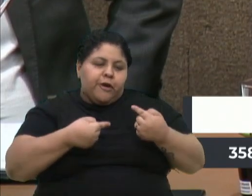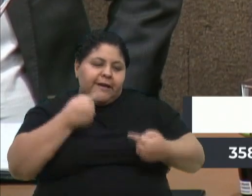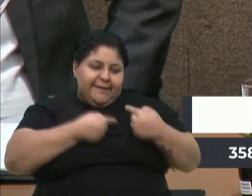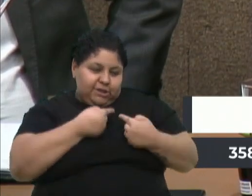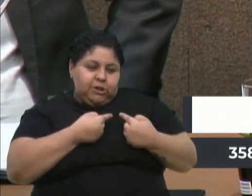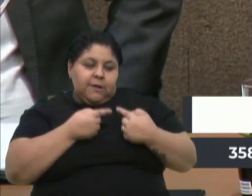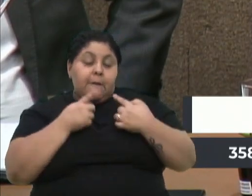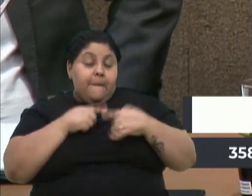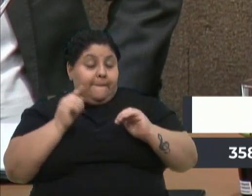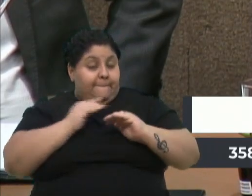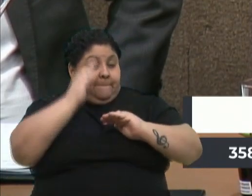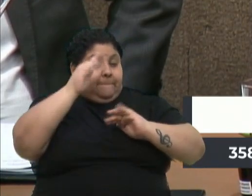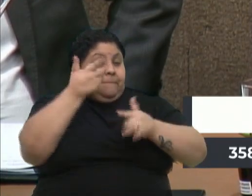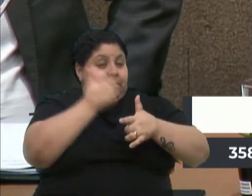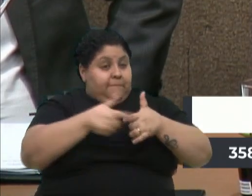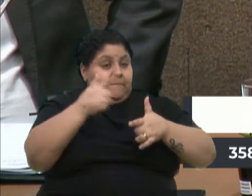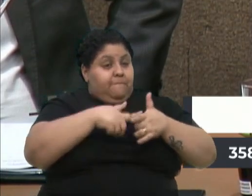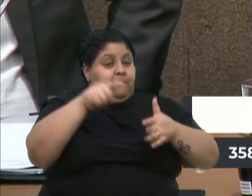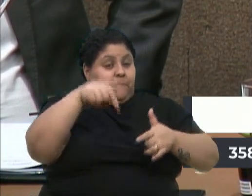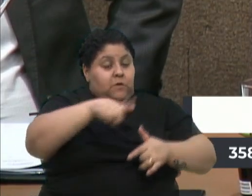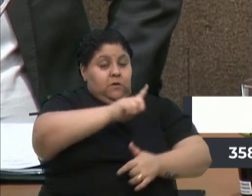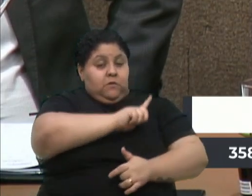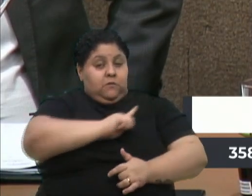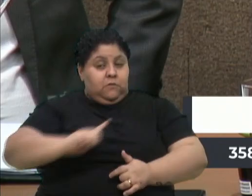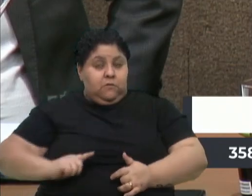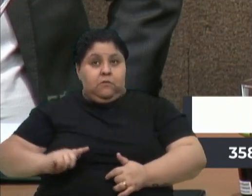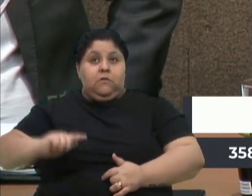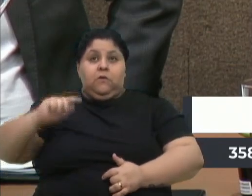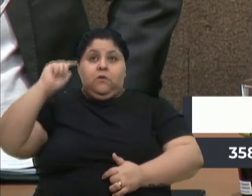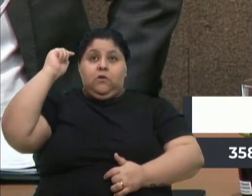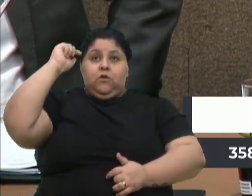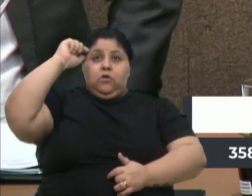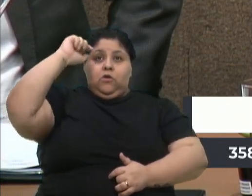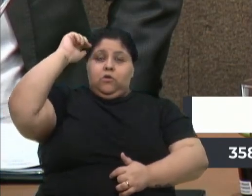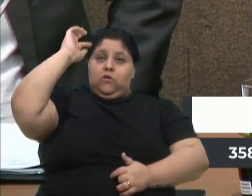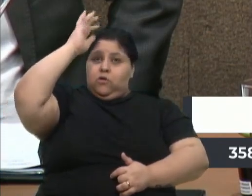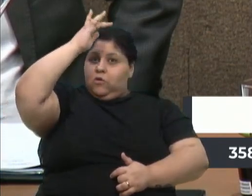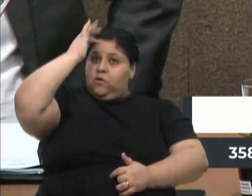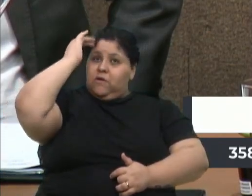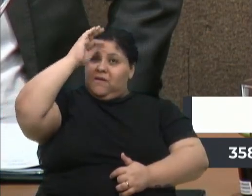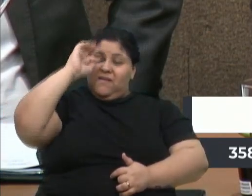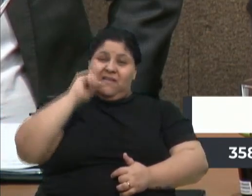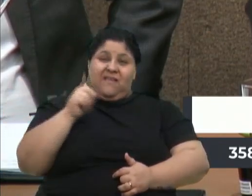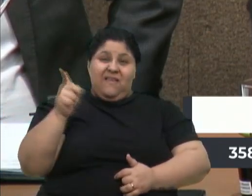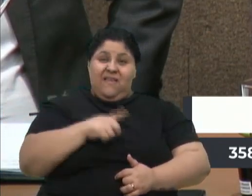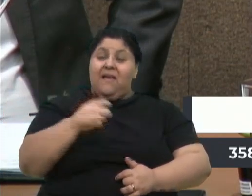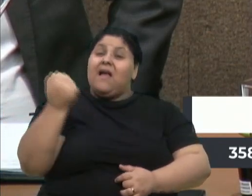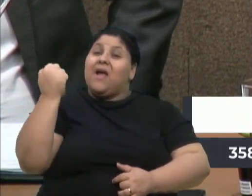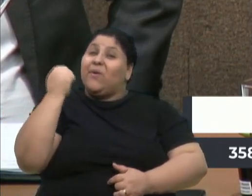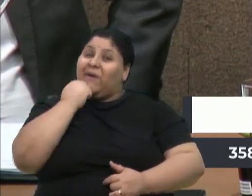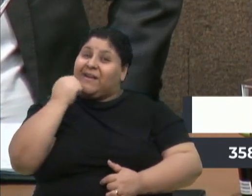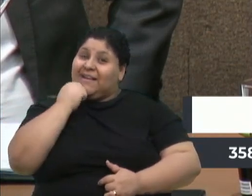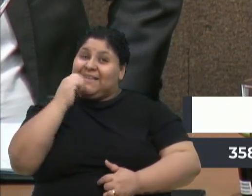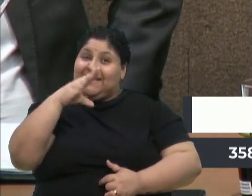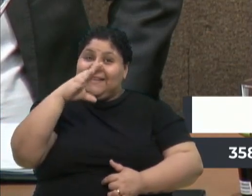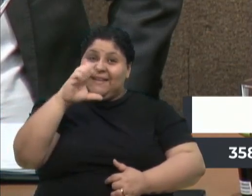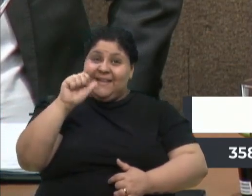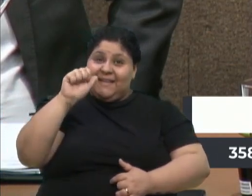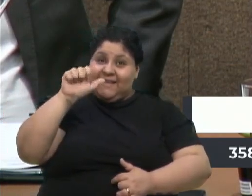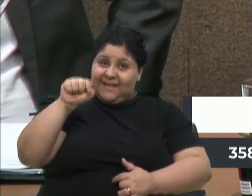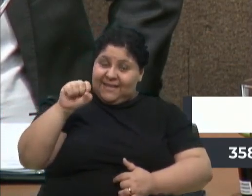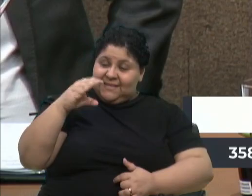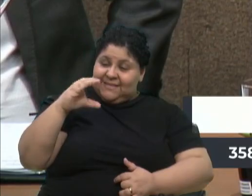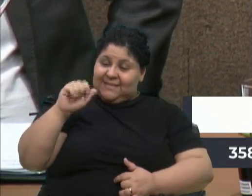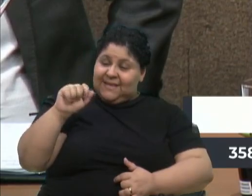maiores problemas do governo Adiló foi o cascalho. Foi e está sendo o cascalho.